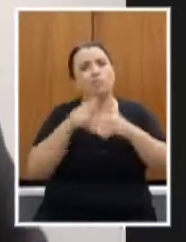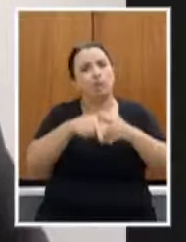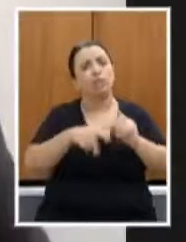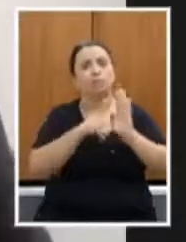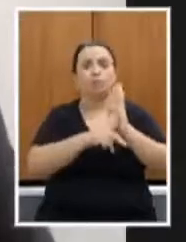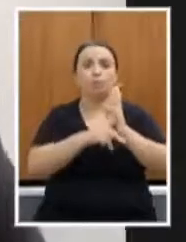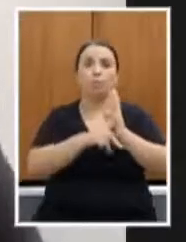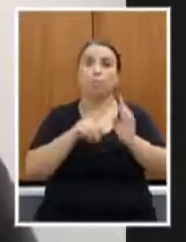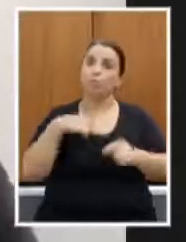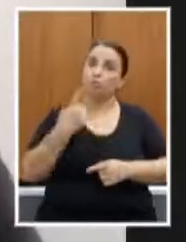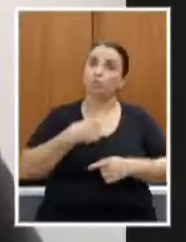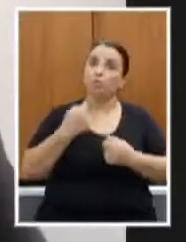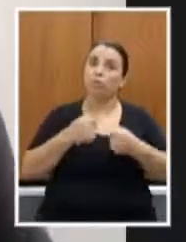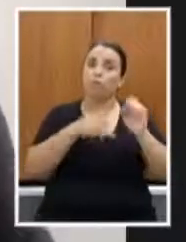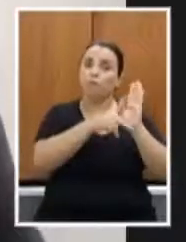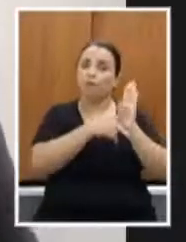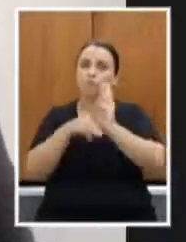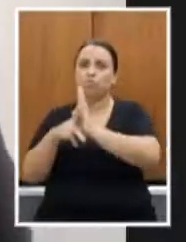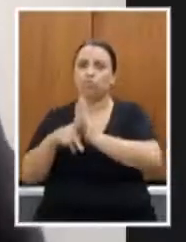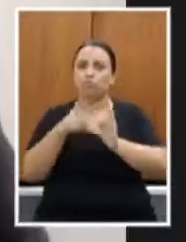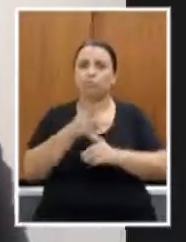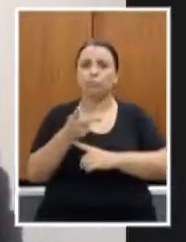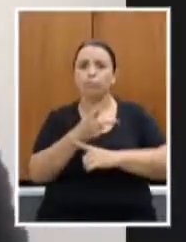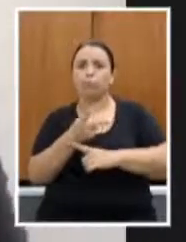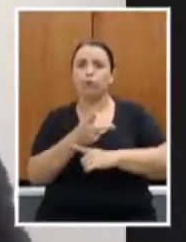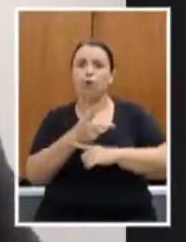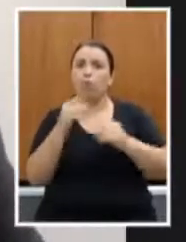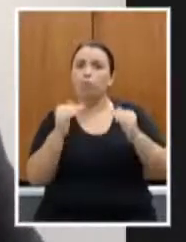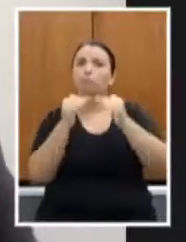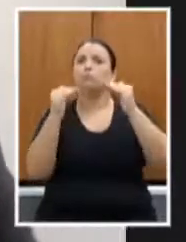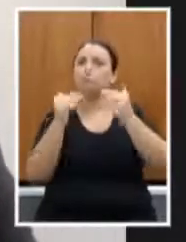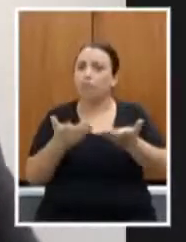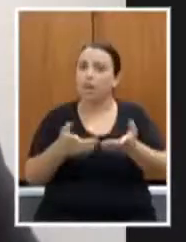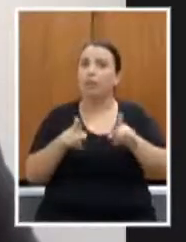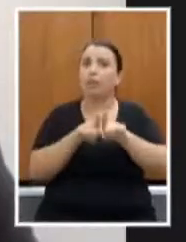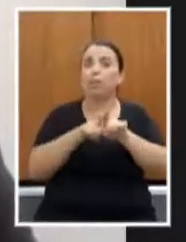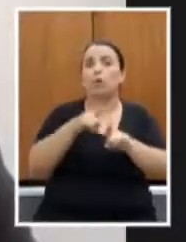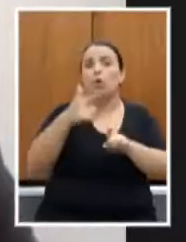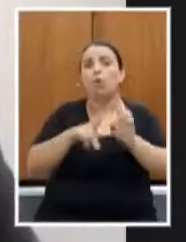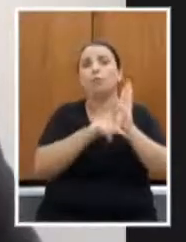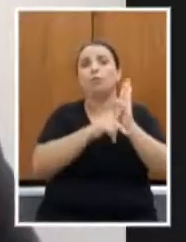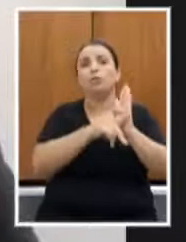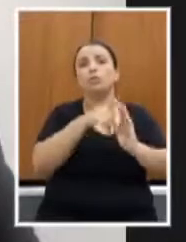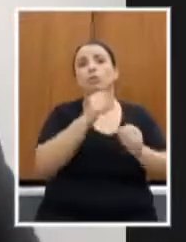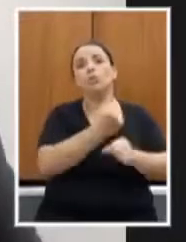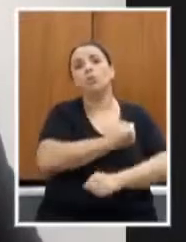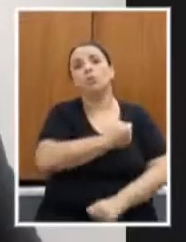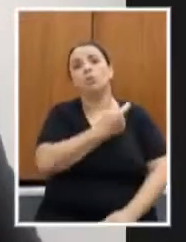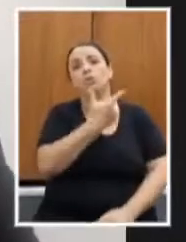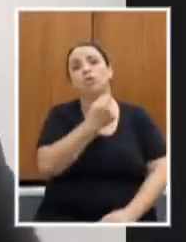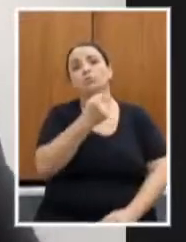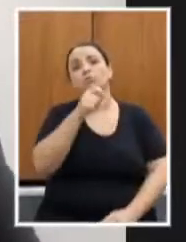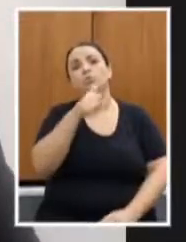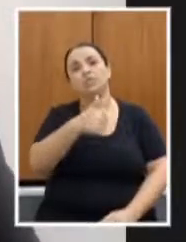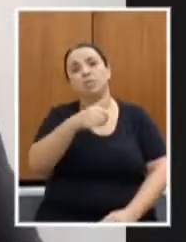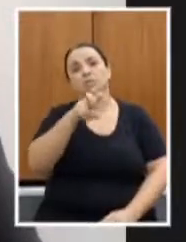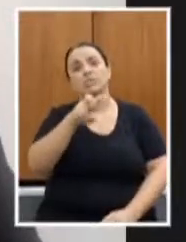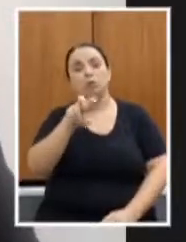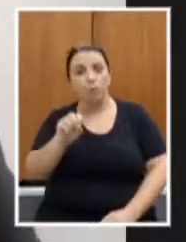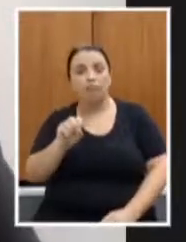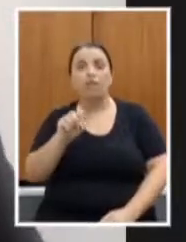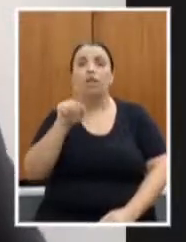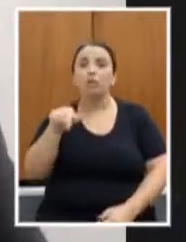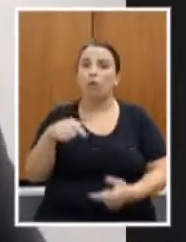desses dois projetos, né? Desses dois e do projeto 2150, e aí a gente, com a anuência aí do